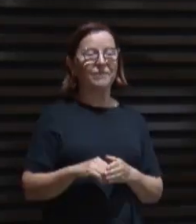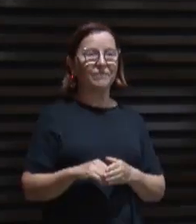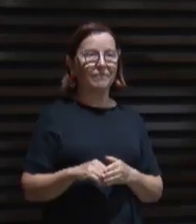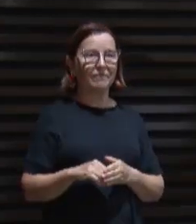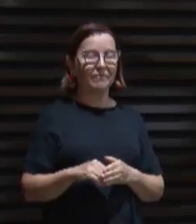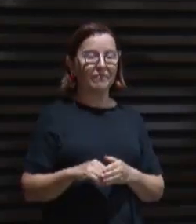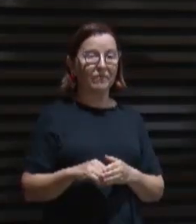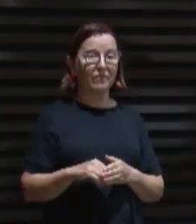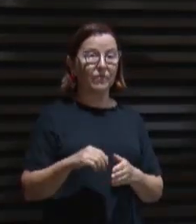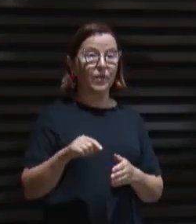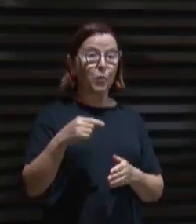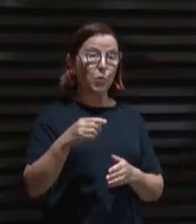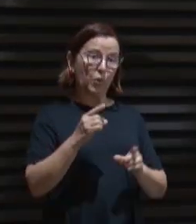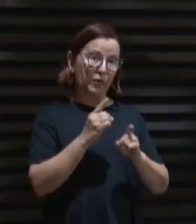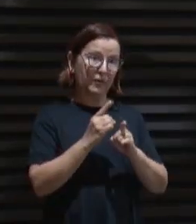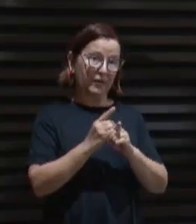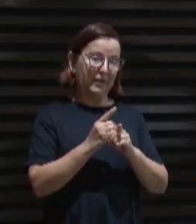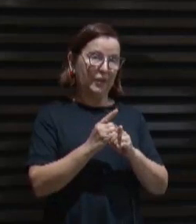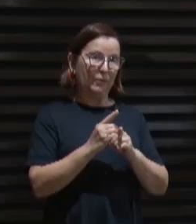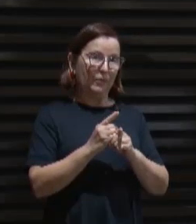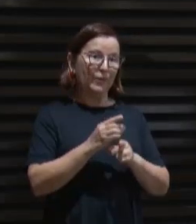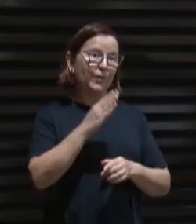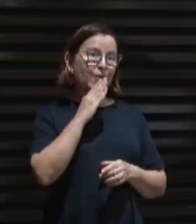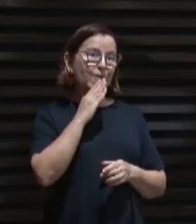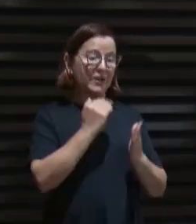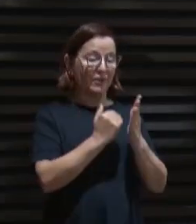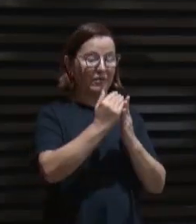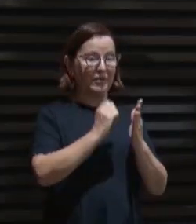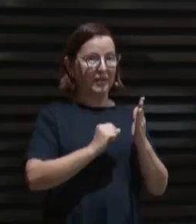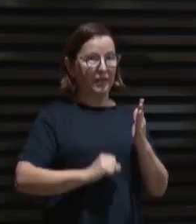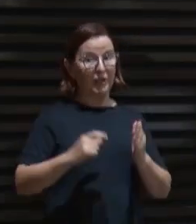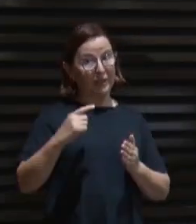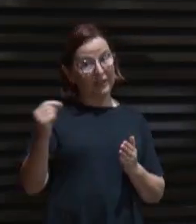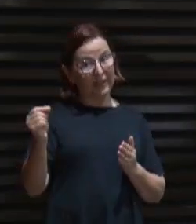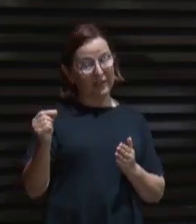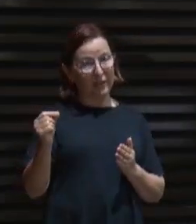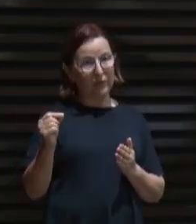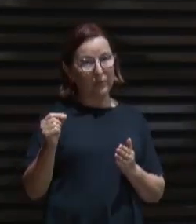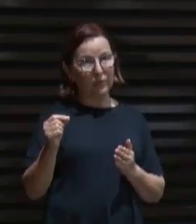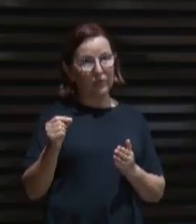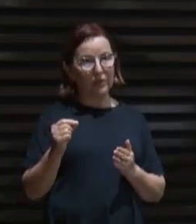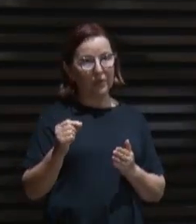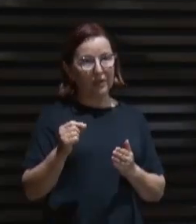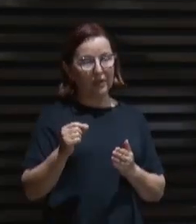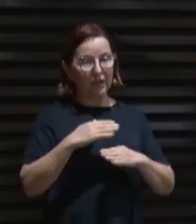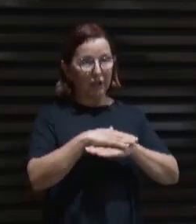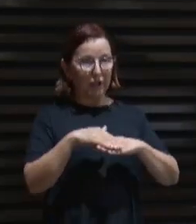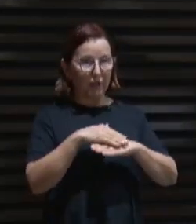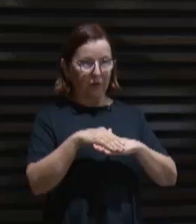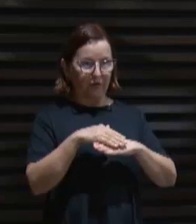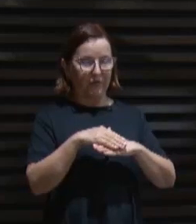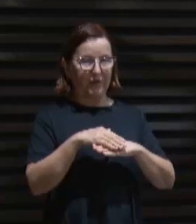outro discípulo, que era conhecido do sumo sacerdote, falou com a encarregada da porta e levou